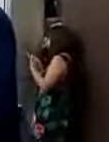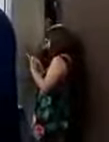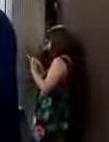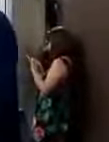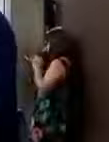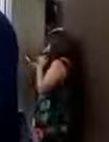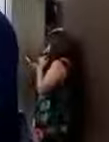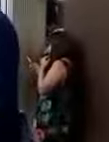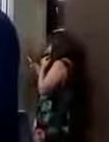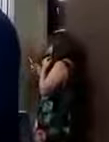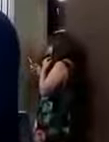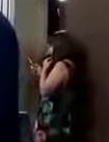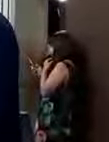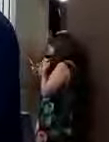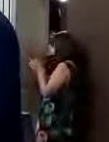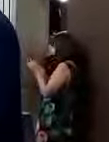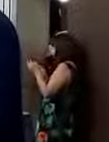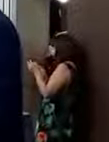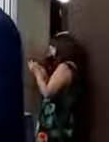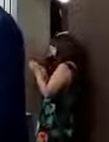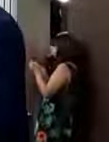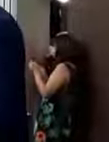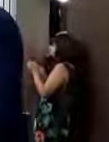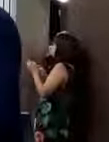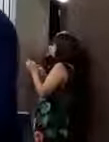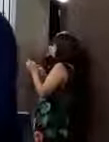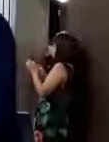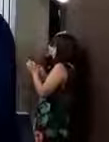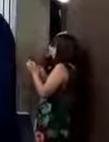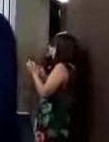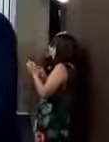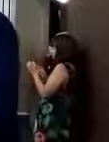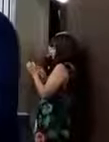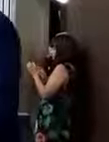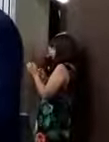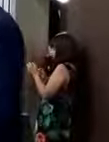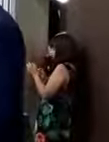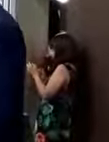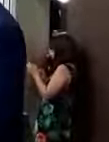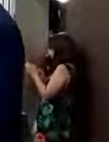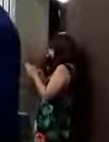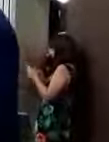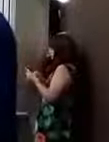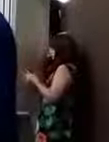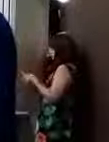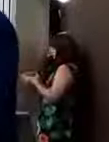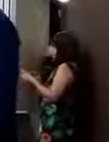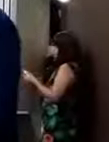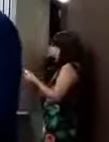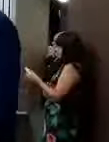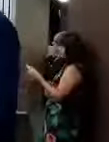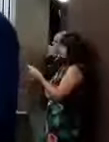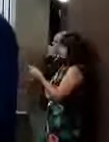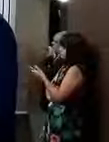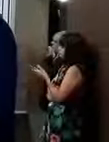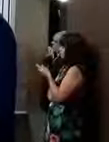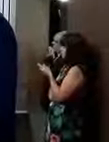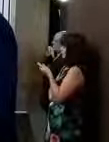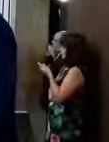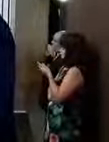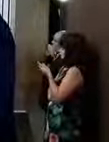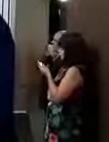um objetivo, a lei, na verdade, cria uma política estadual deixando para cada